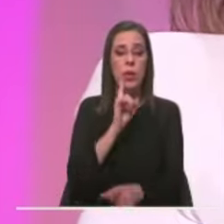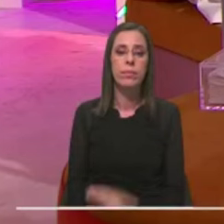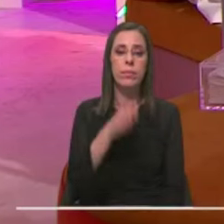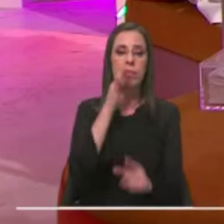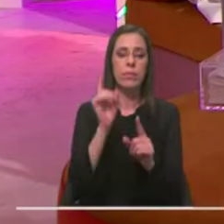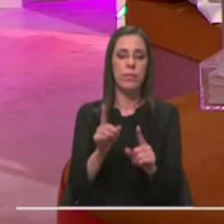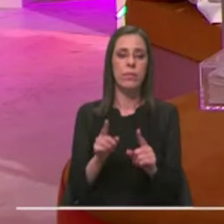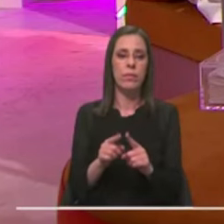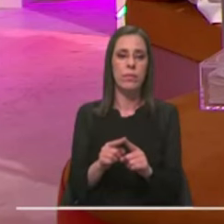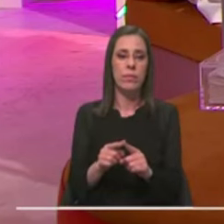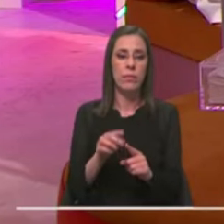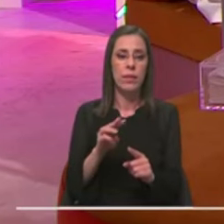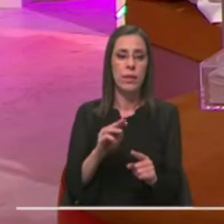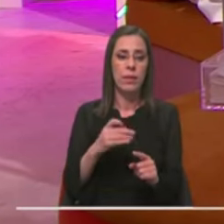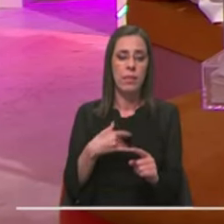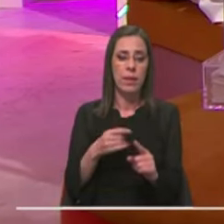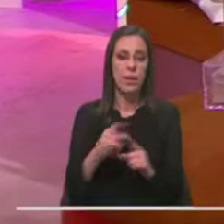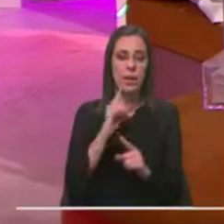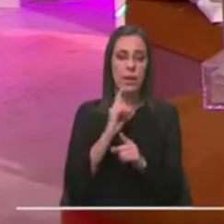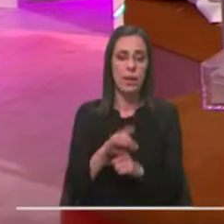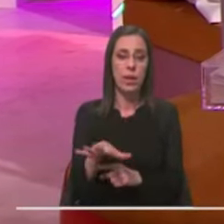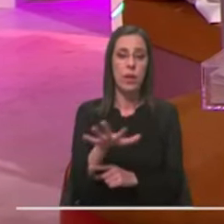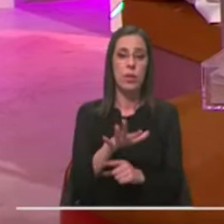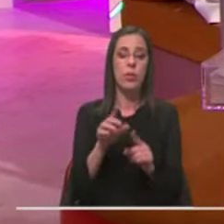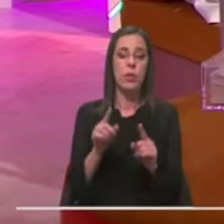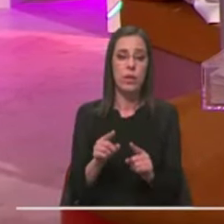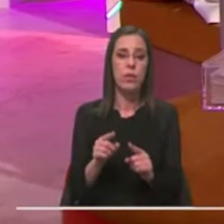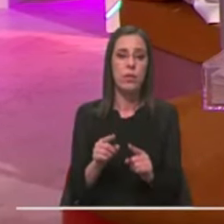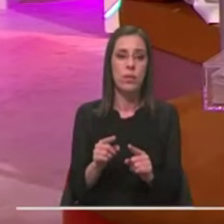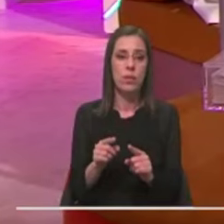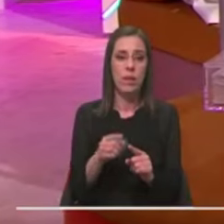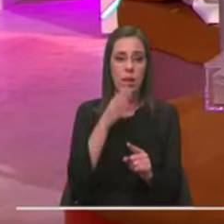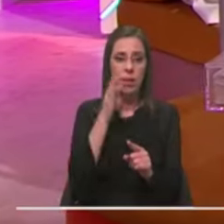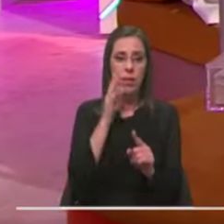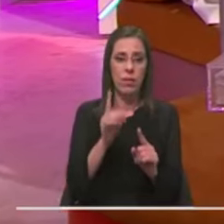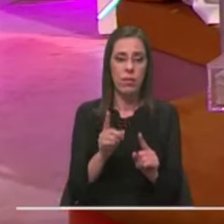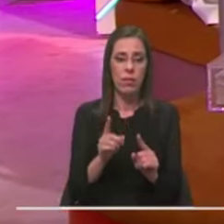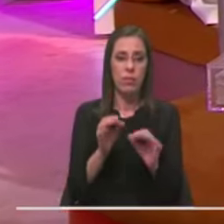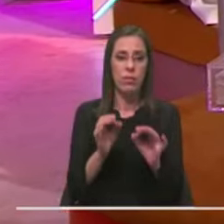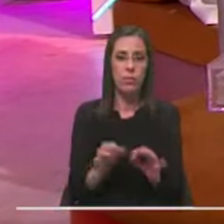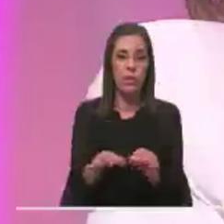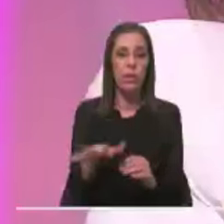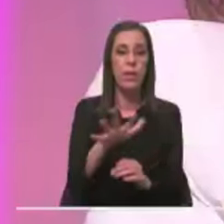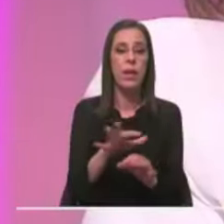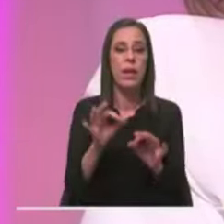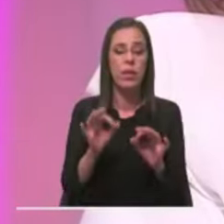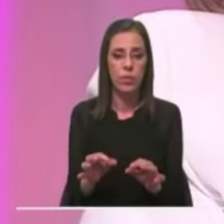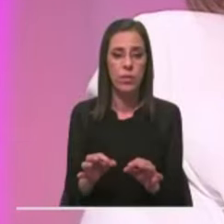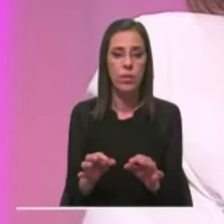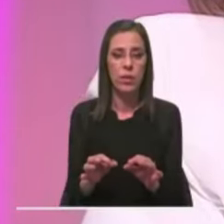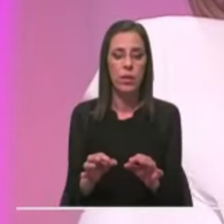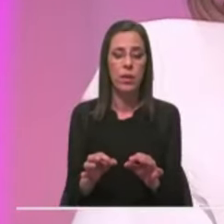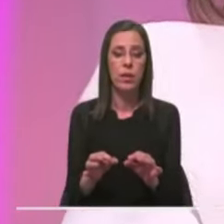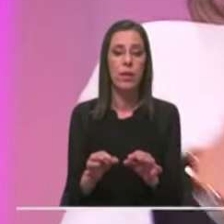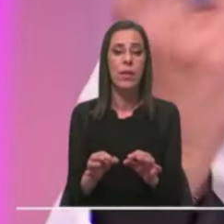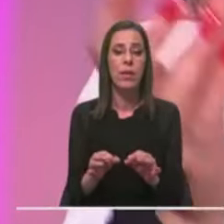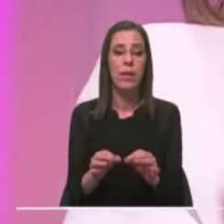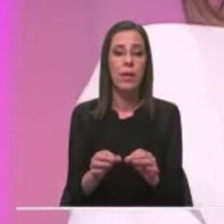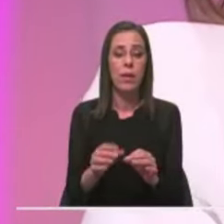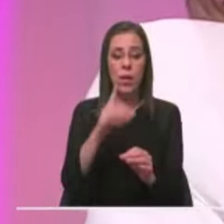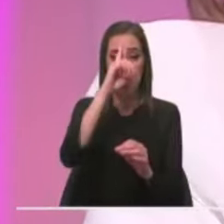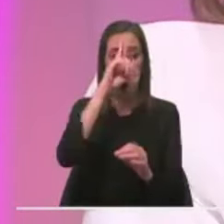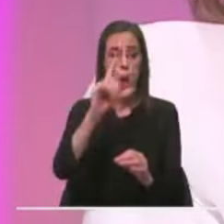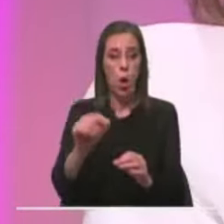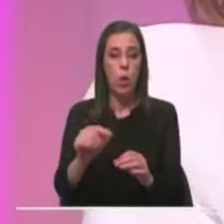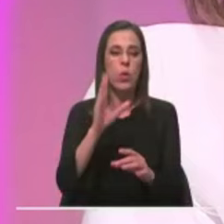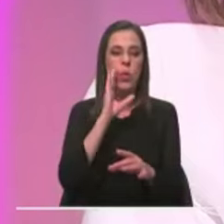está madleen está num sítio eu vou explicar exatamente está num sítio que ao longe eu não